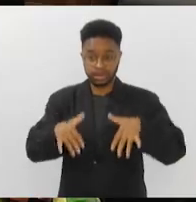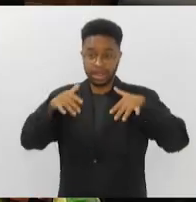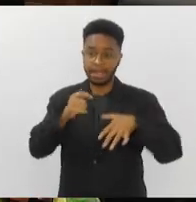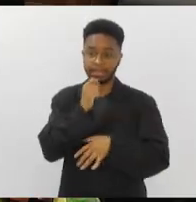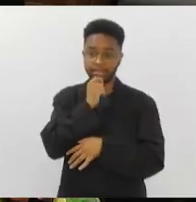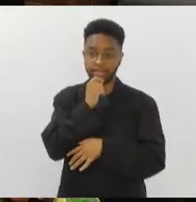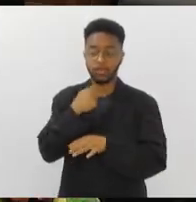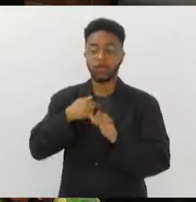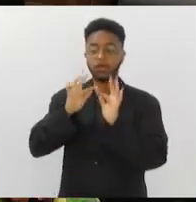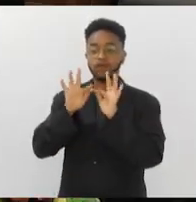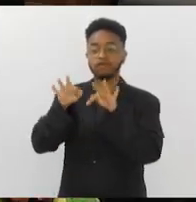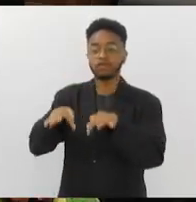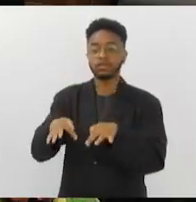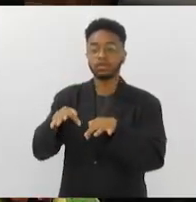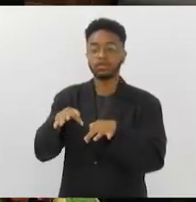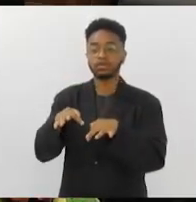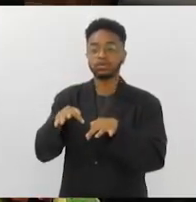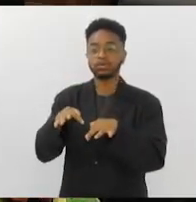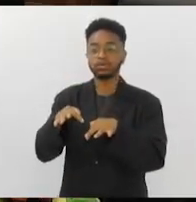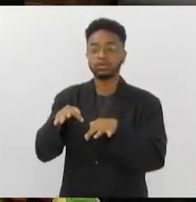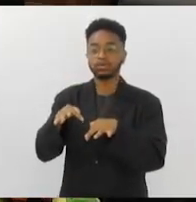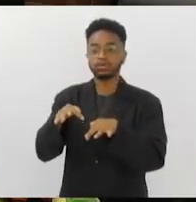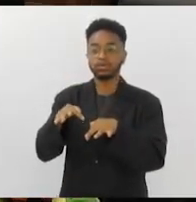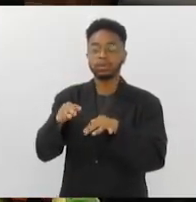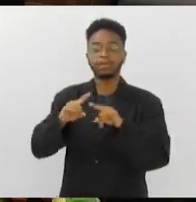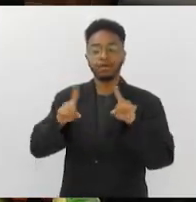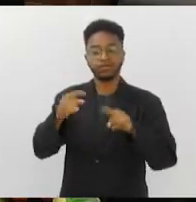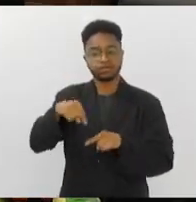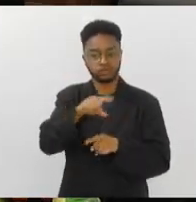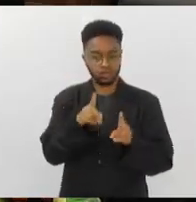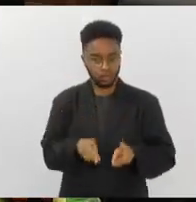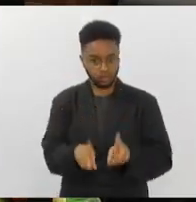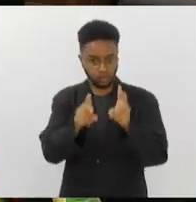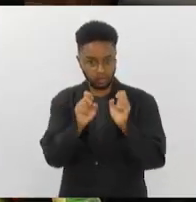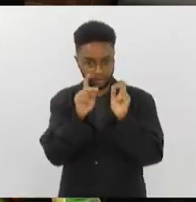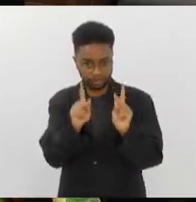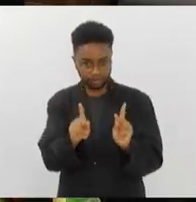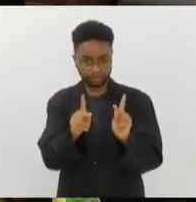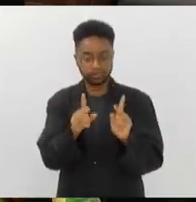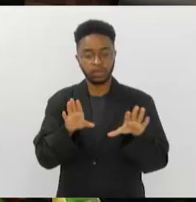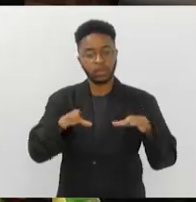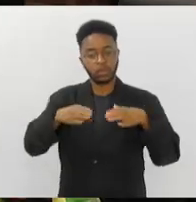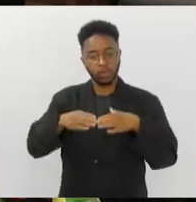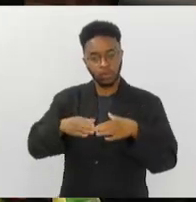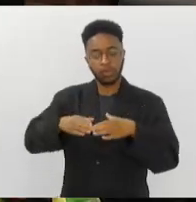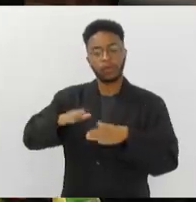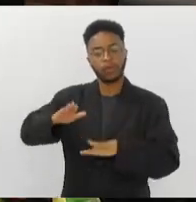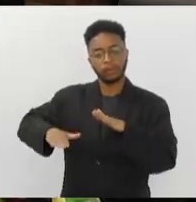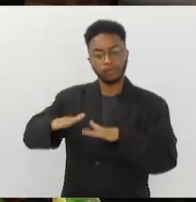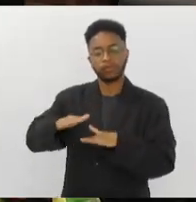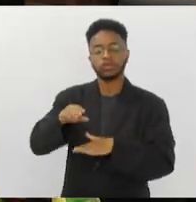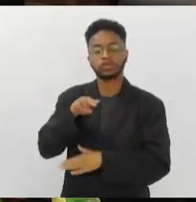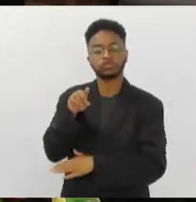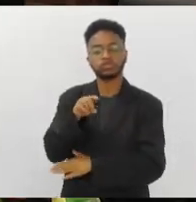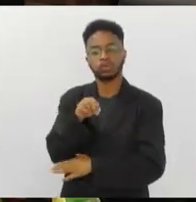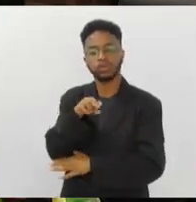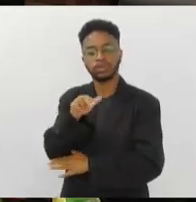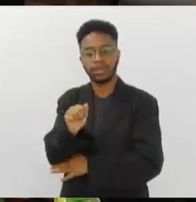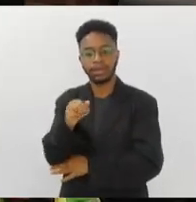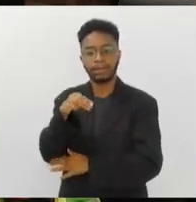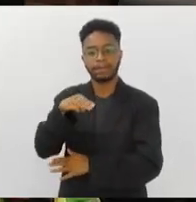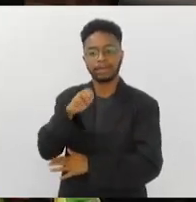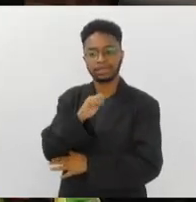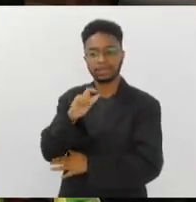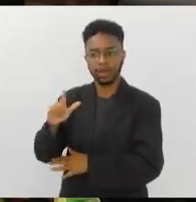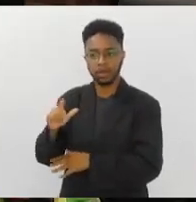vou encerrar a sessão e o samba continua, tá bom? Tá bom. Ó, Tapirando, Zona Mental, Loucura Suburbana,